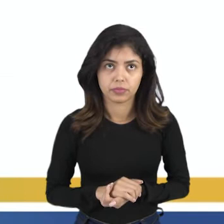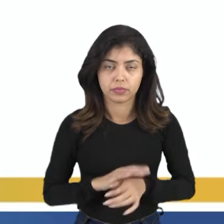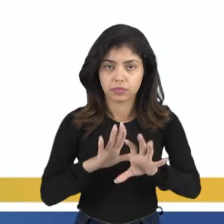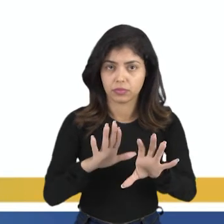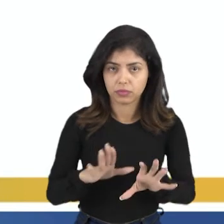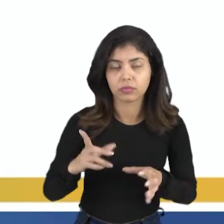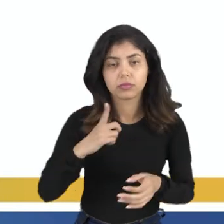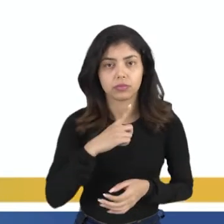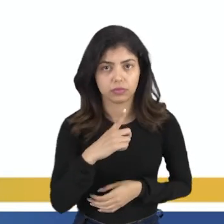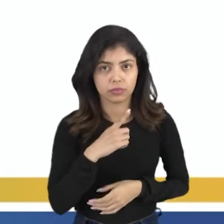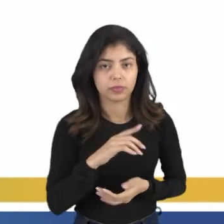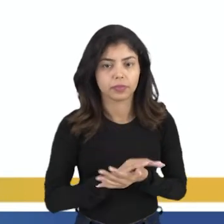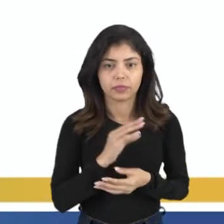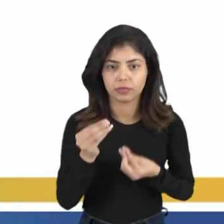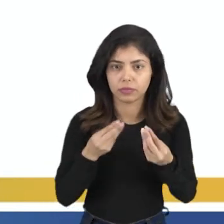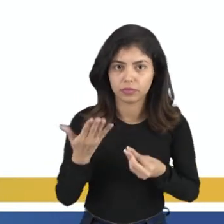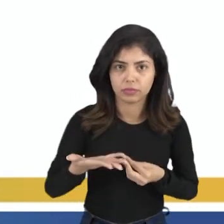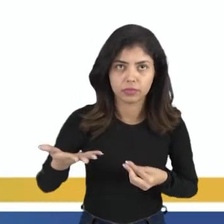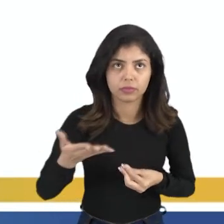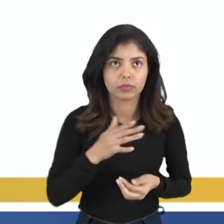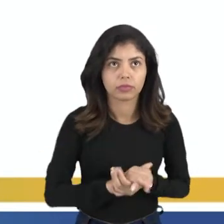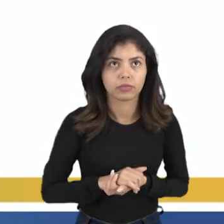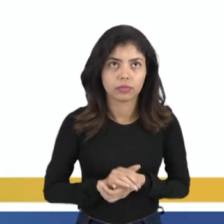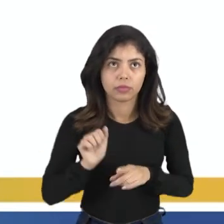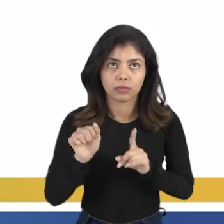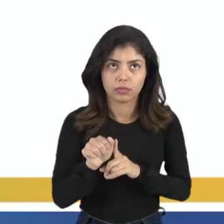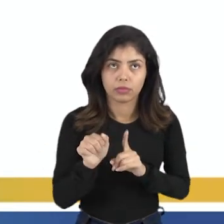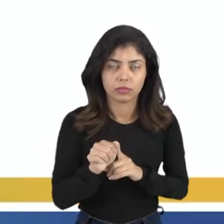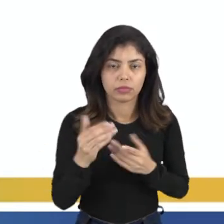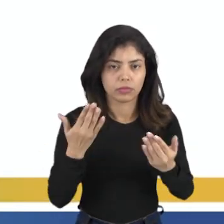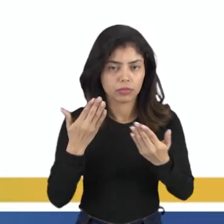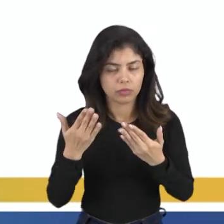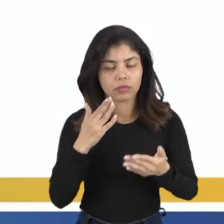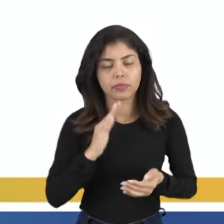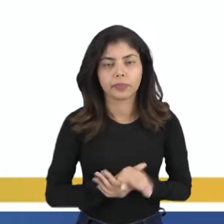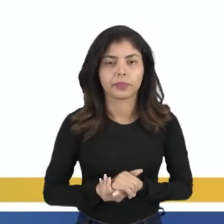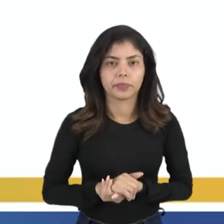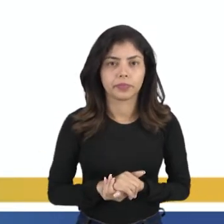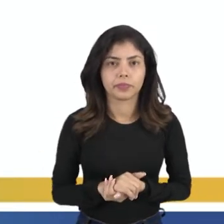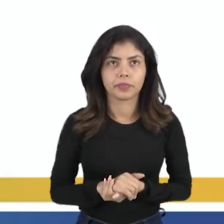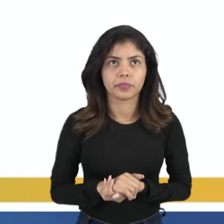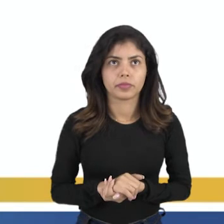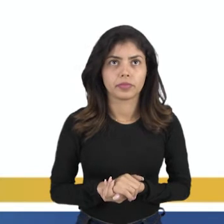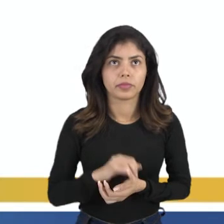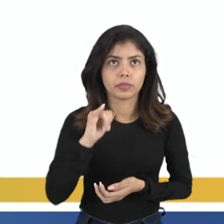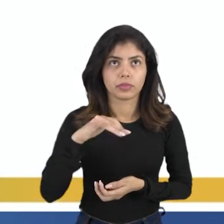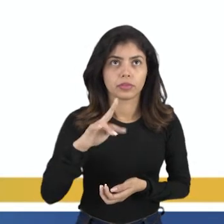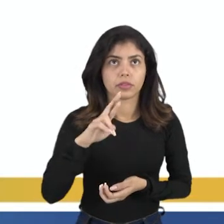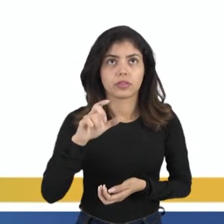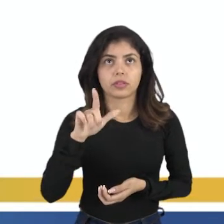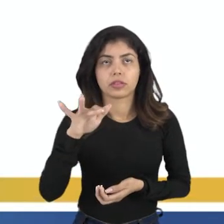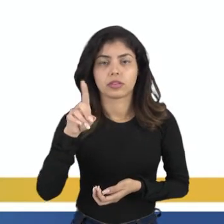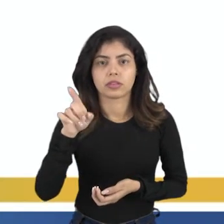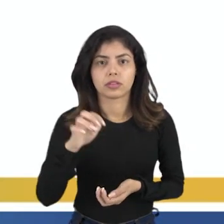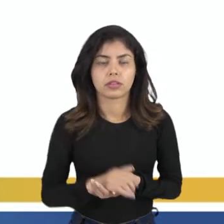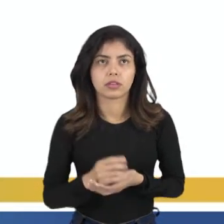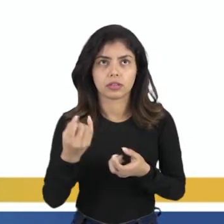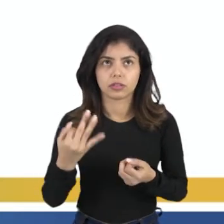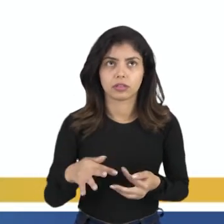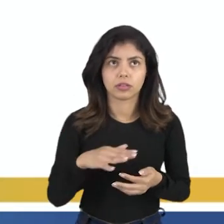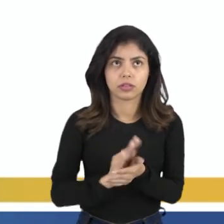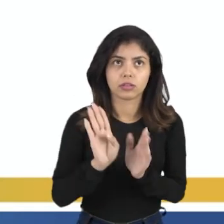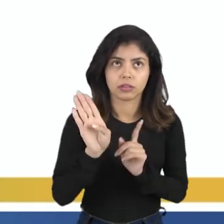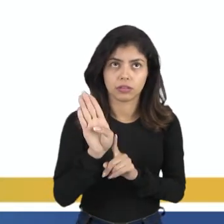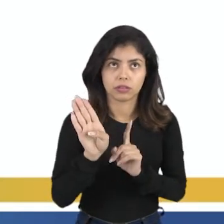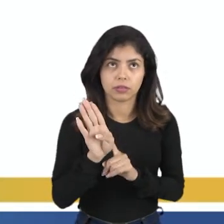que ele tomou como base. Então, a letra A estaria relacionada à intertextualidade implícita.